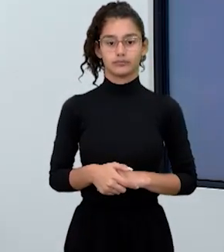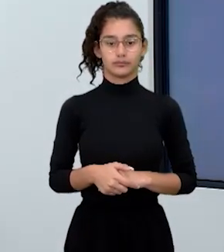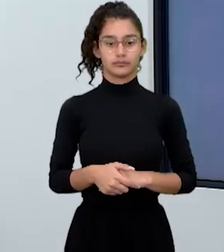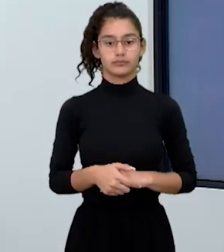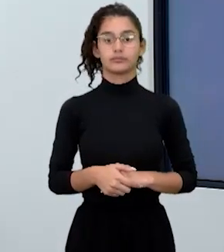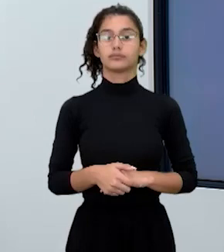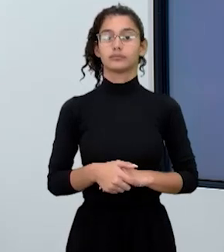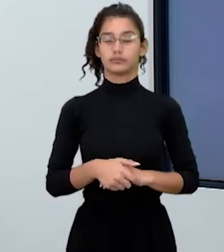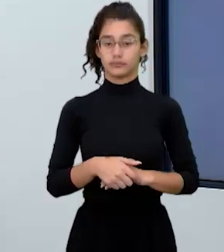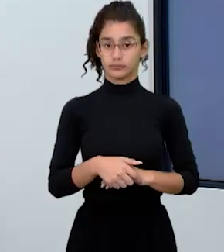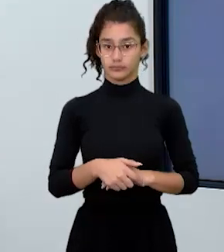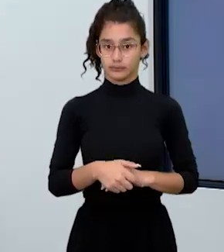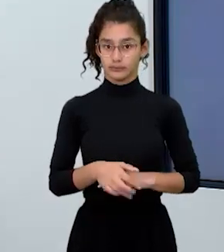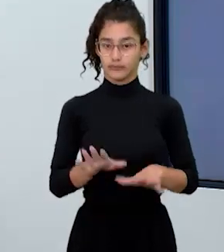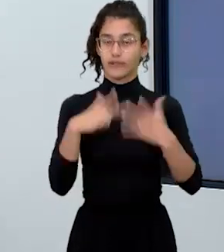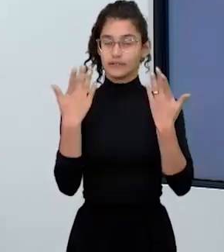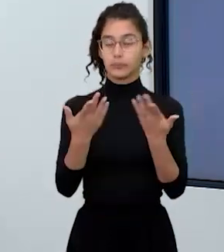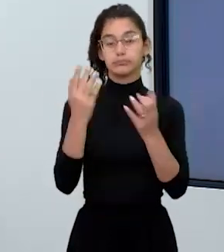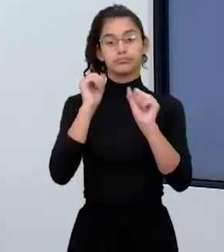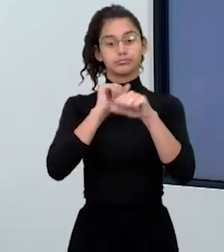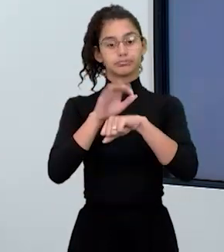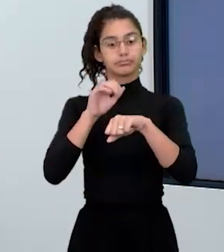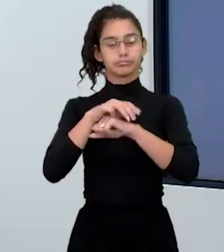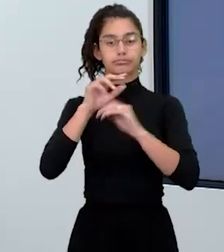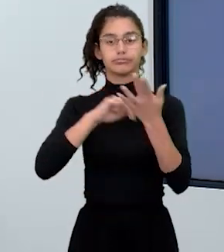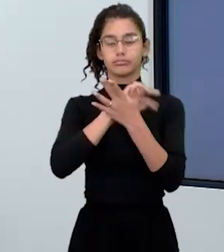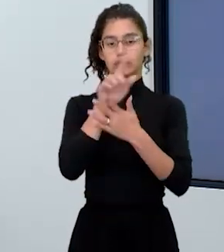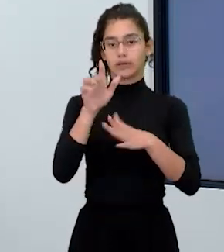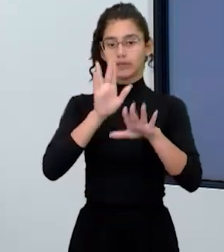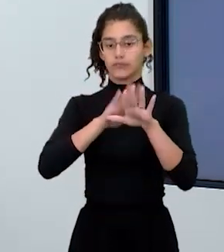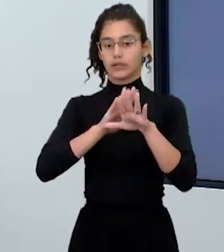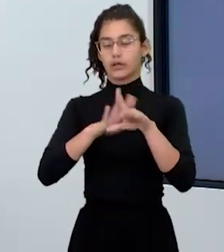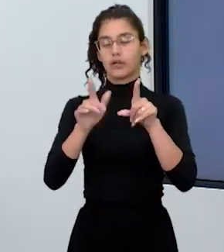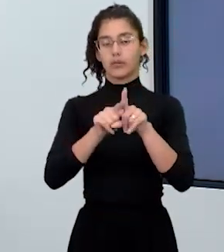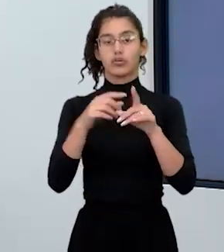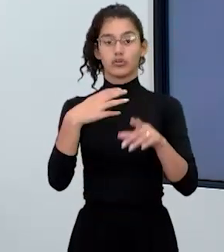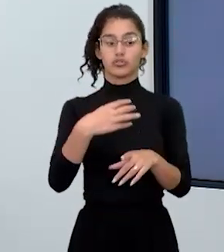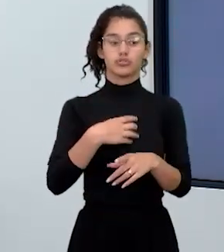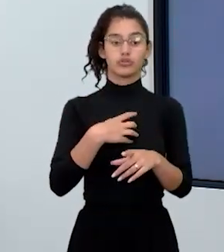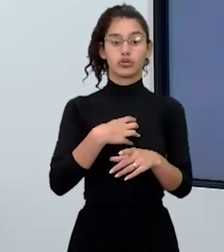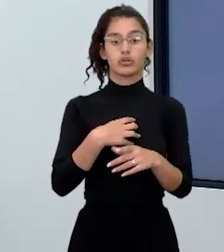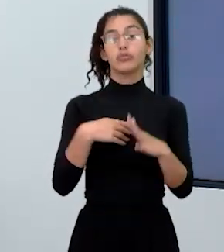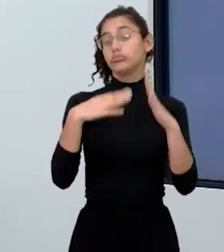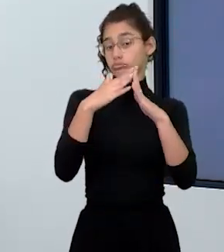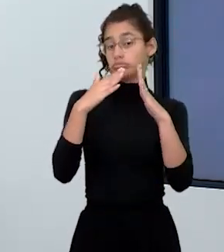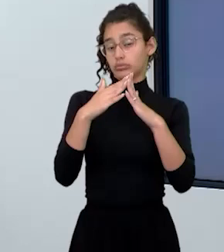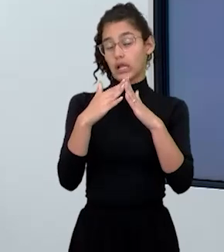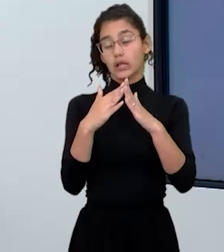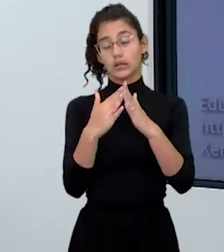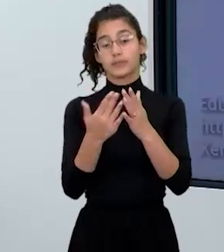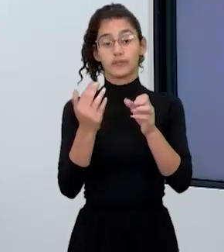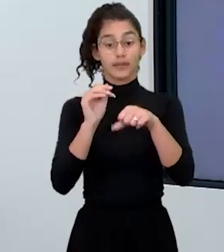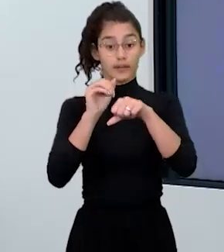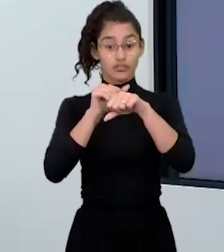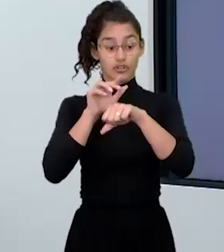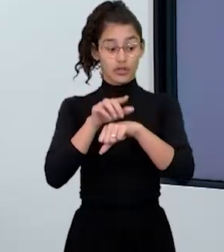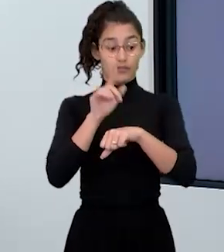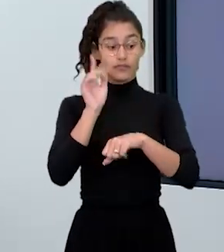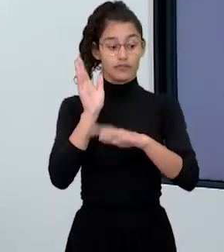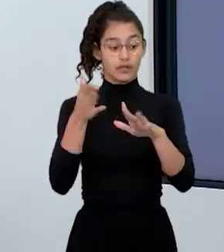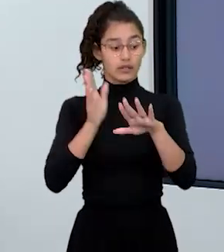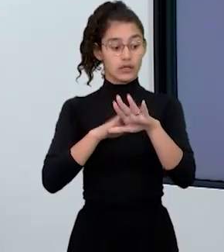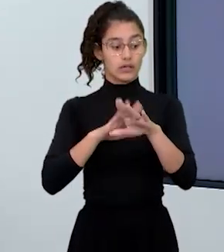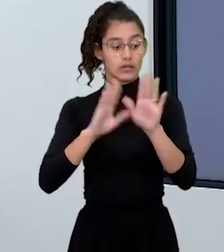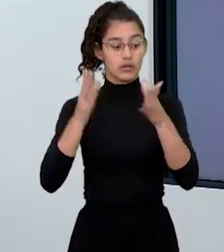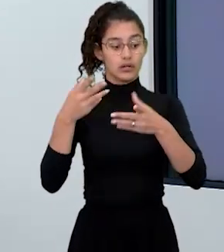Muito bom. Então, várias dicas aí para vocês produzirem de forma caseirinha mesmo. E a dica que eu vou dar aqui, que eu